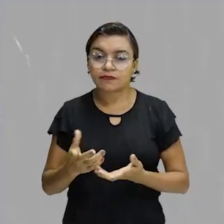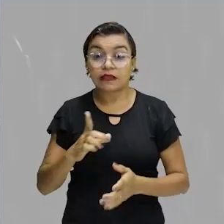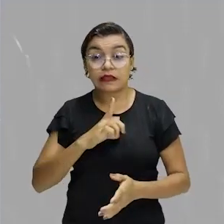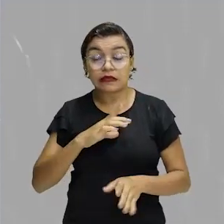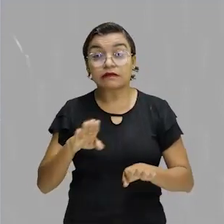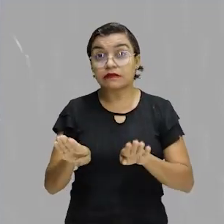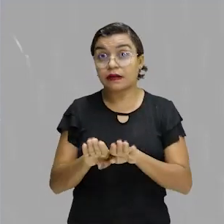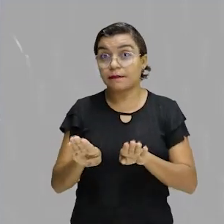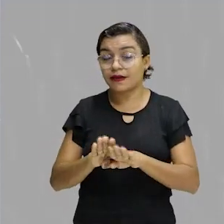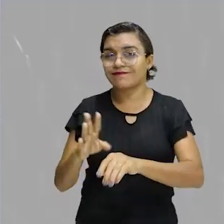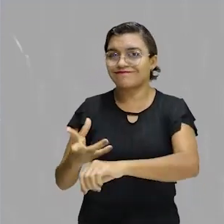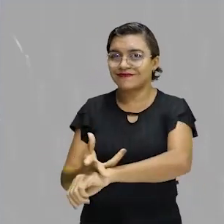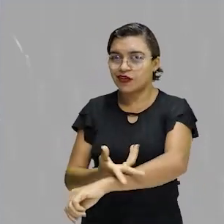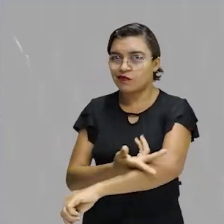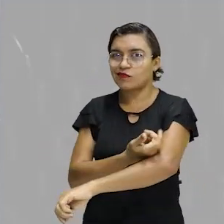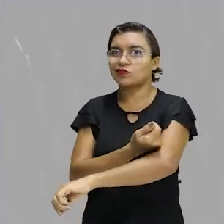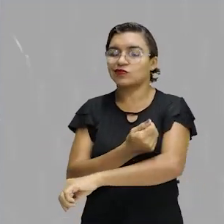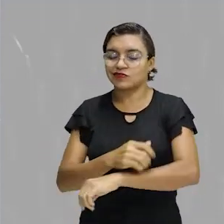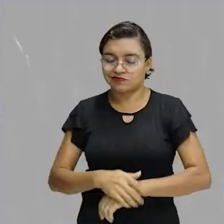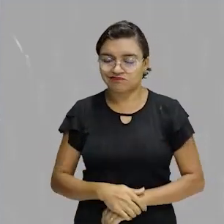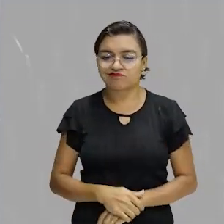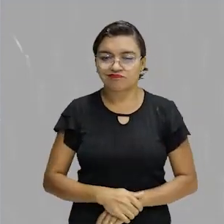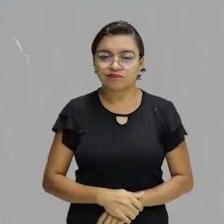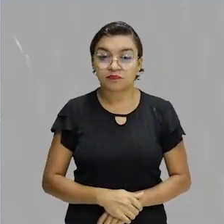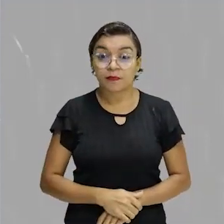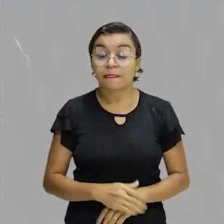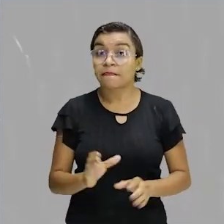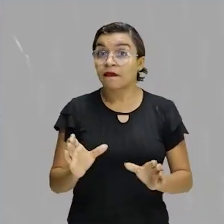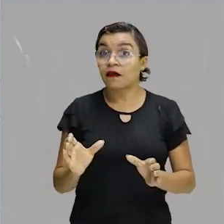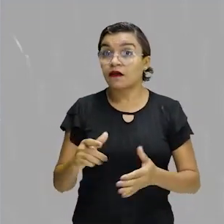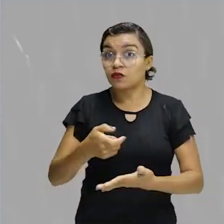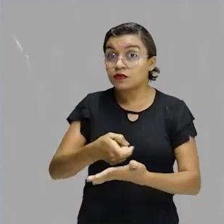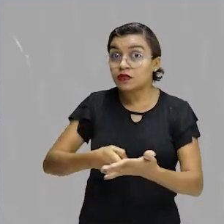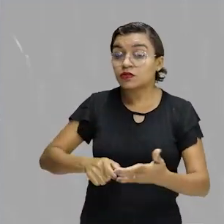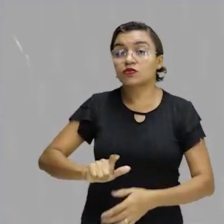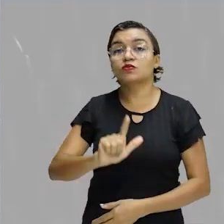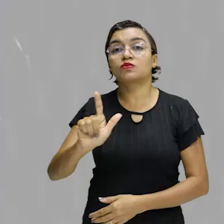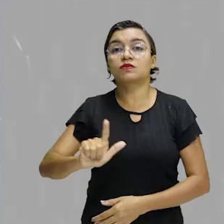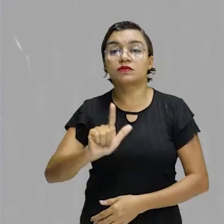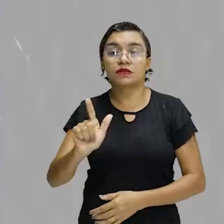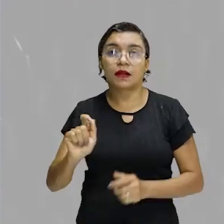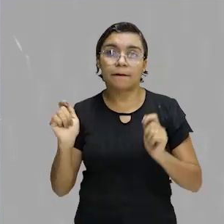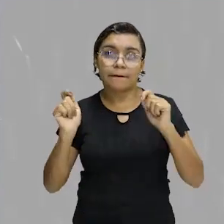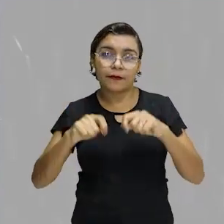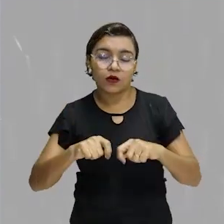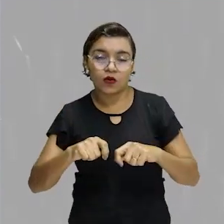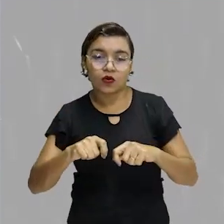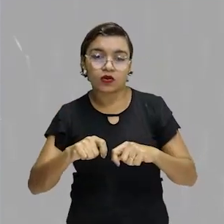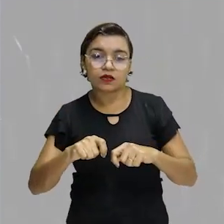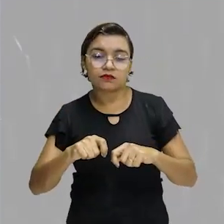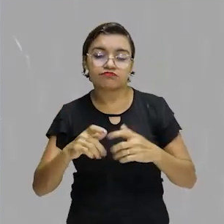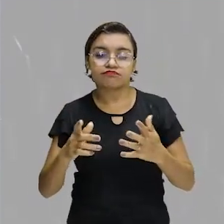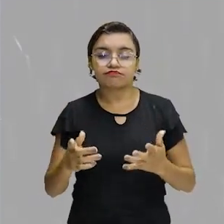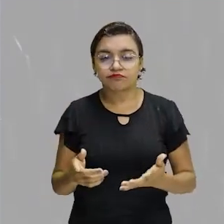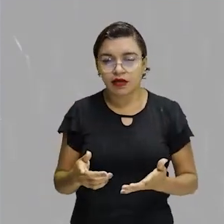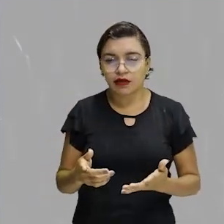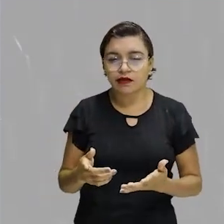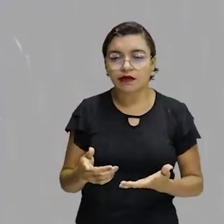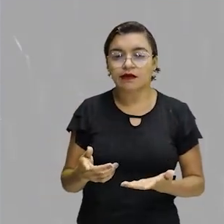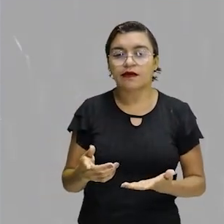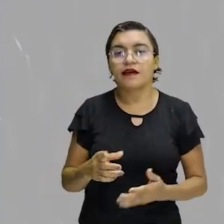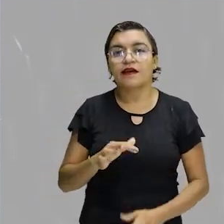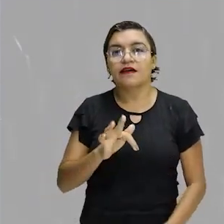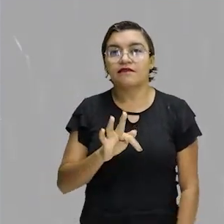envolver emoções. Tá? Esses textos literários, eles podem ser ficção ou não. Podem